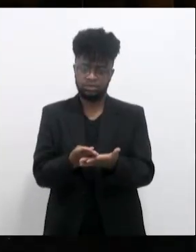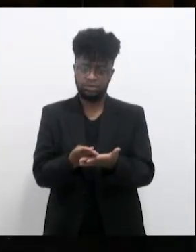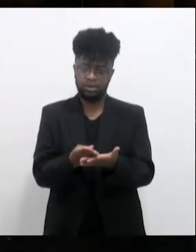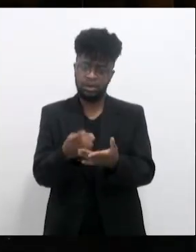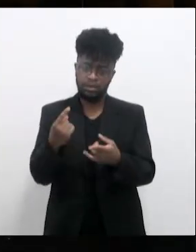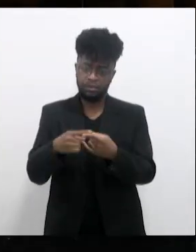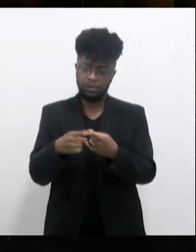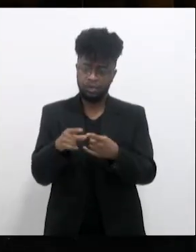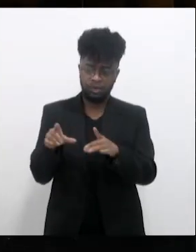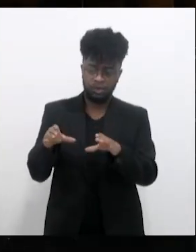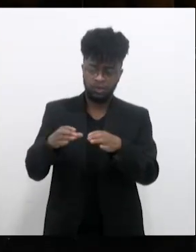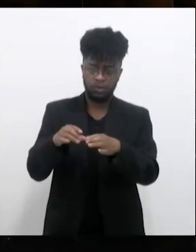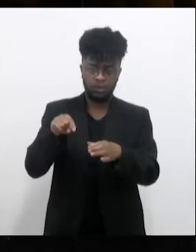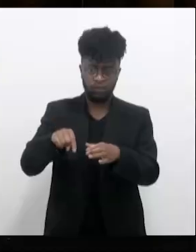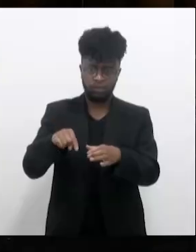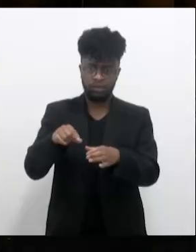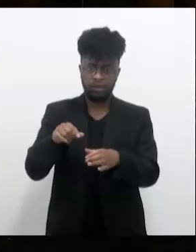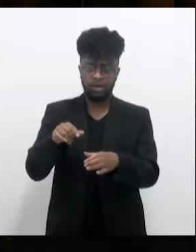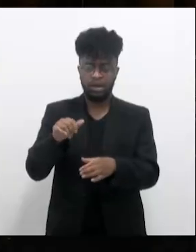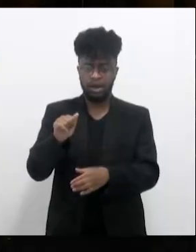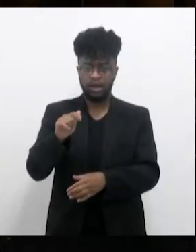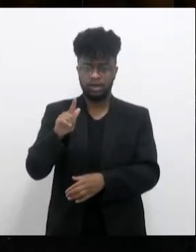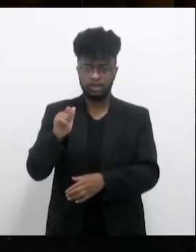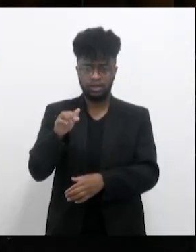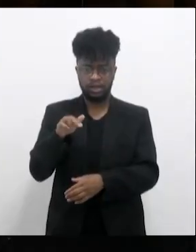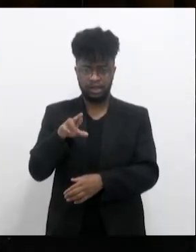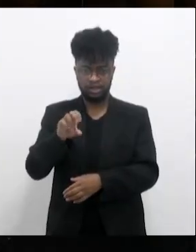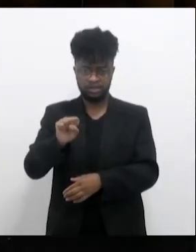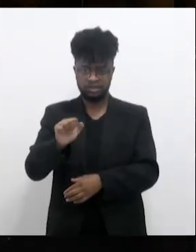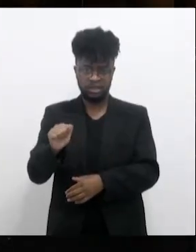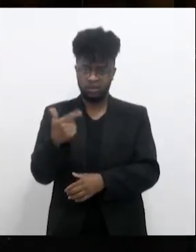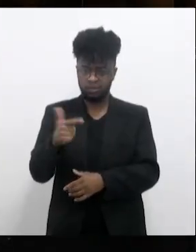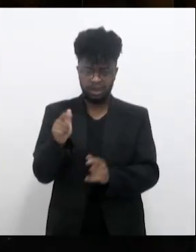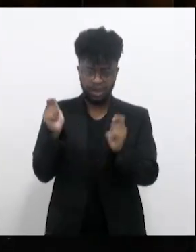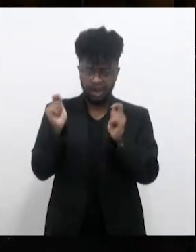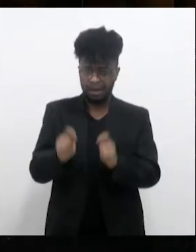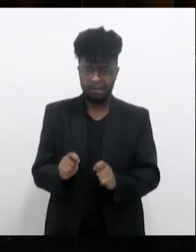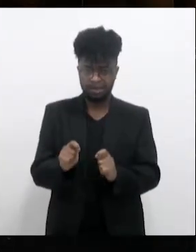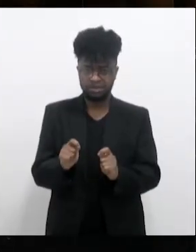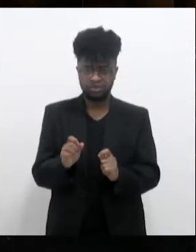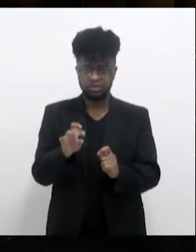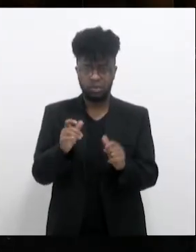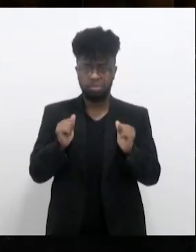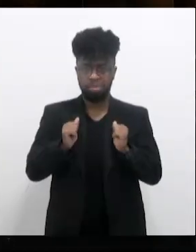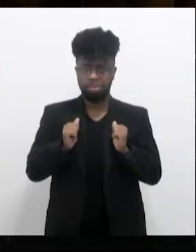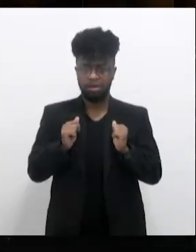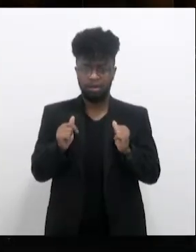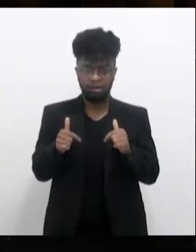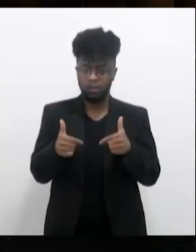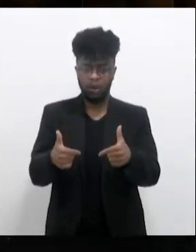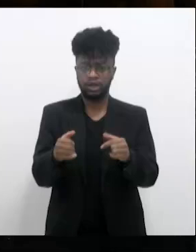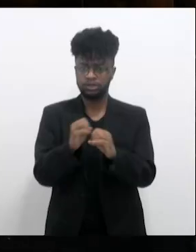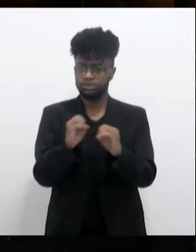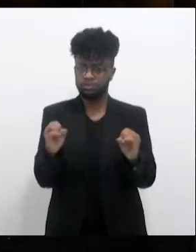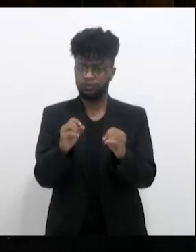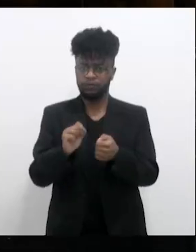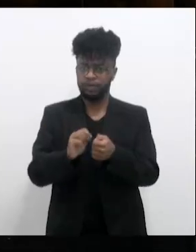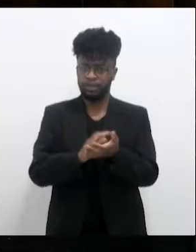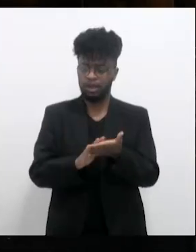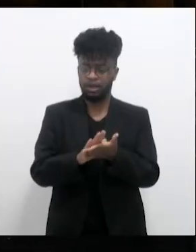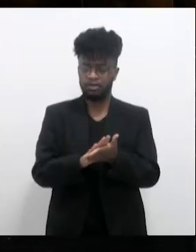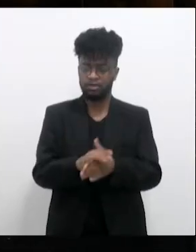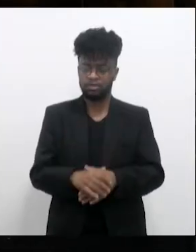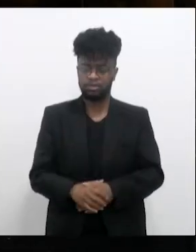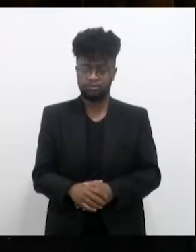a agência reguladora seja tão incompetente para não tomar as